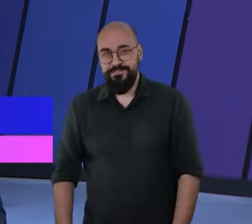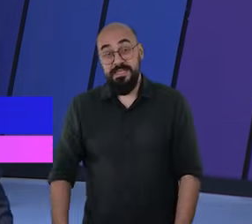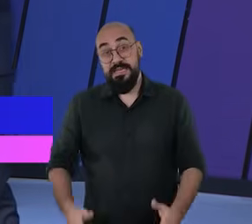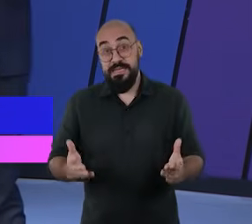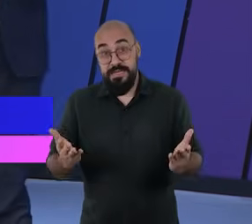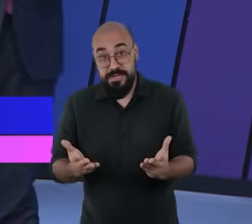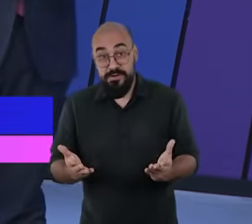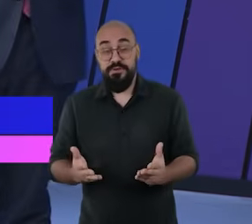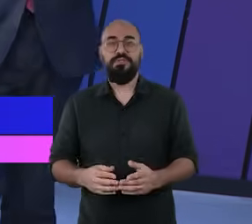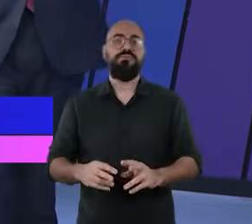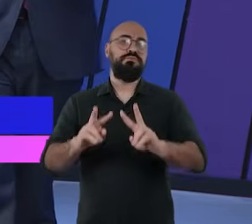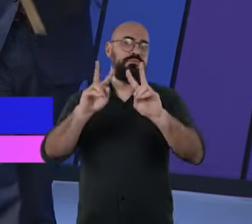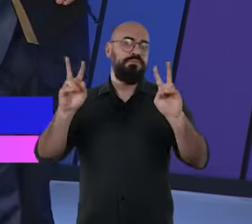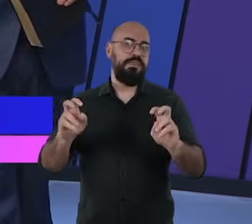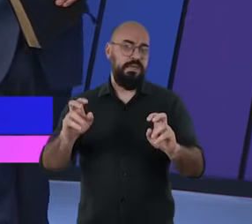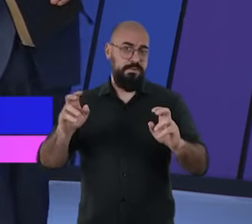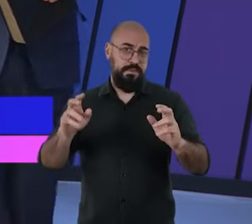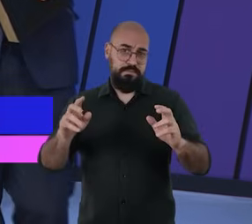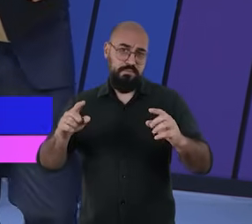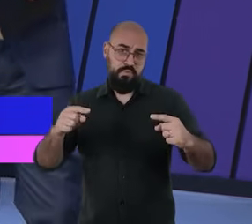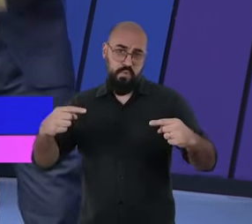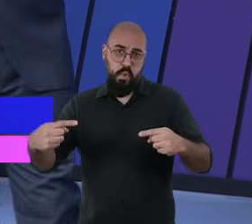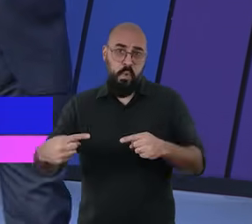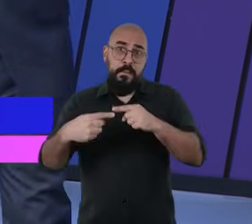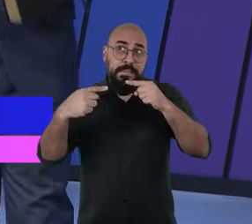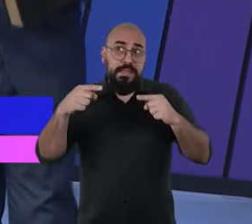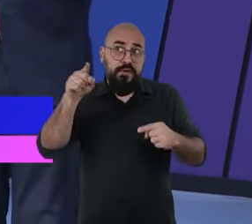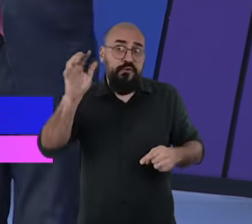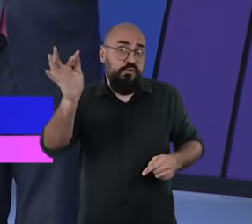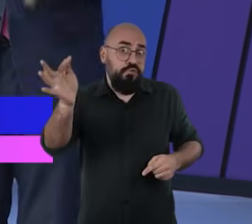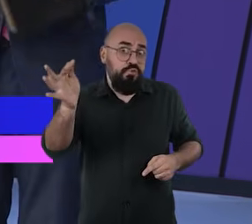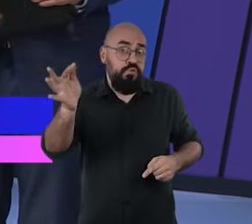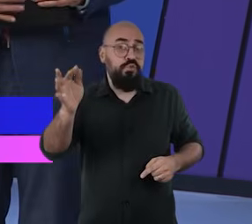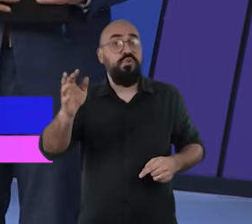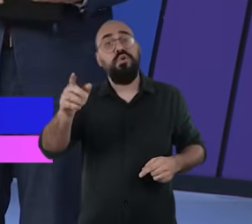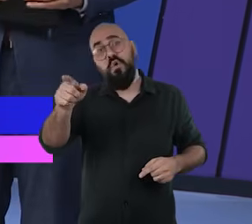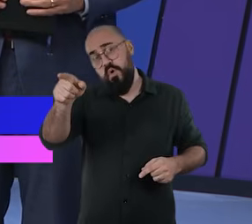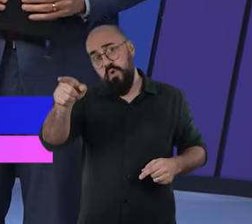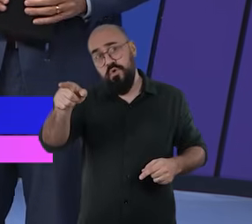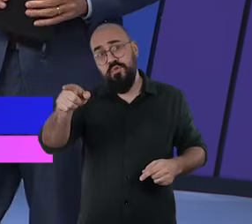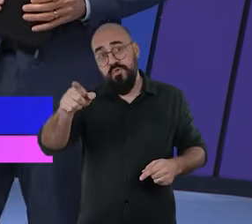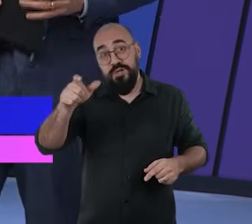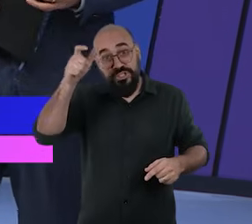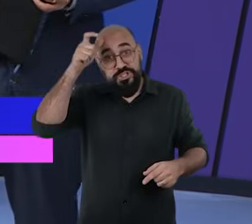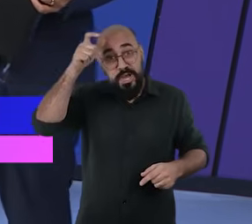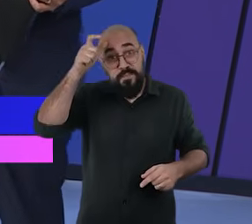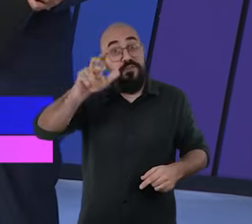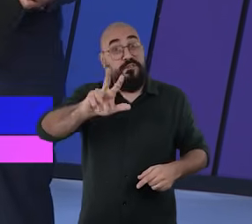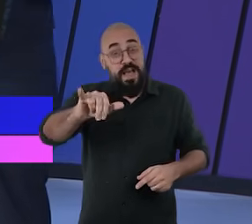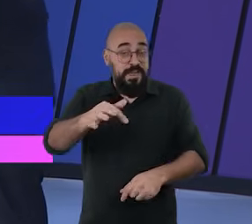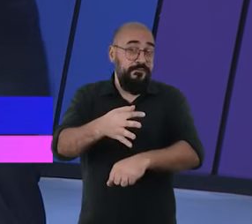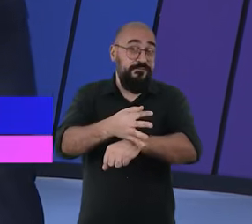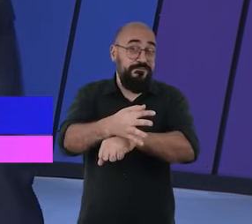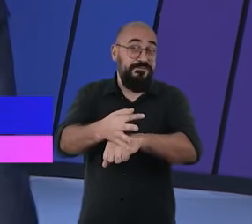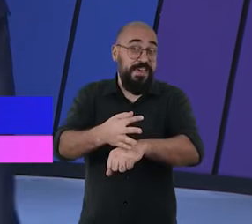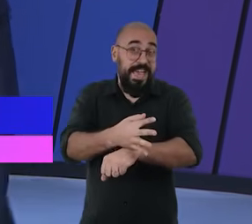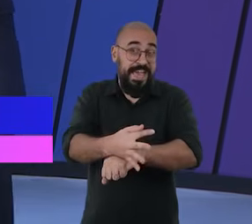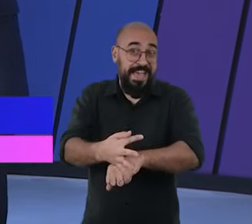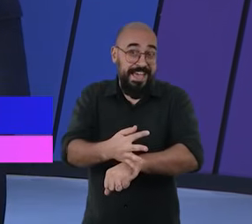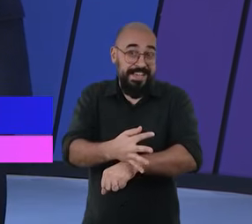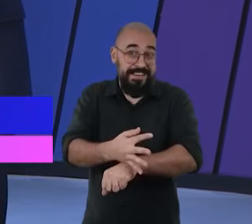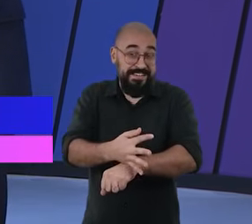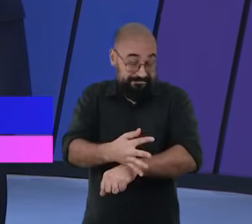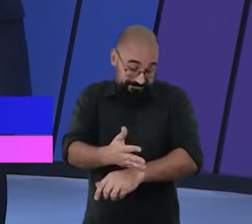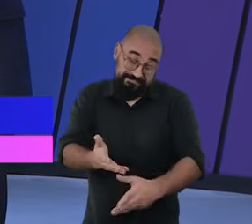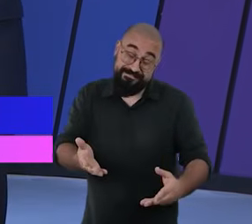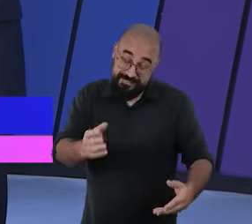tema que tem a ver com o futuro, quando o diabo vai entrar em férias. É isso mesmo. O programa de hoje está dividido em